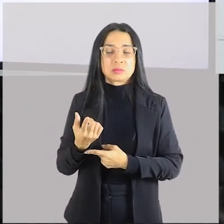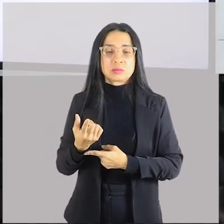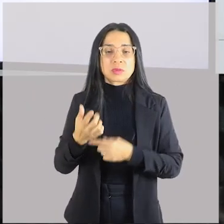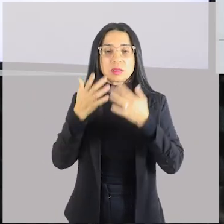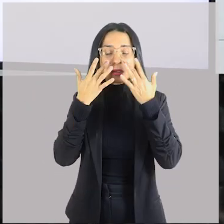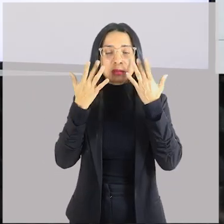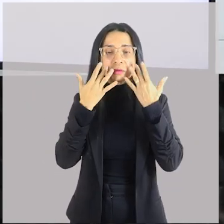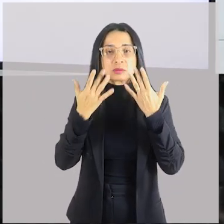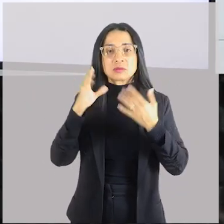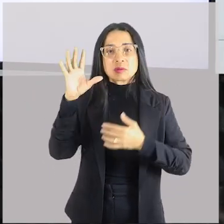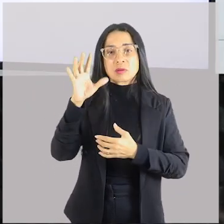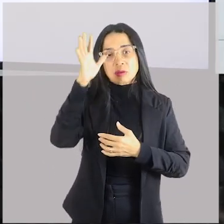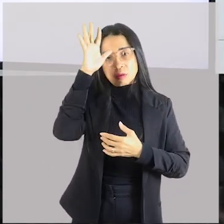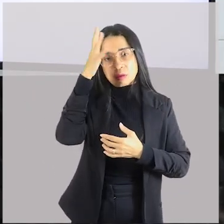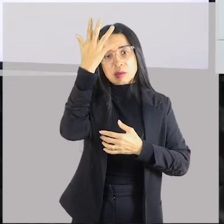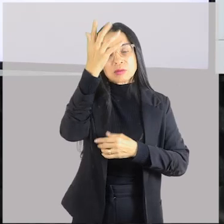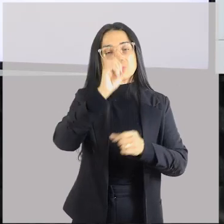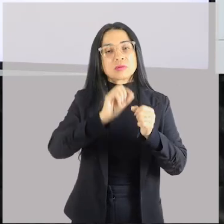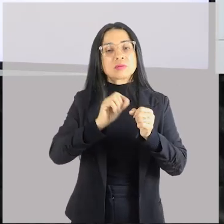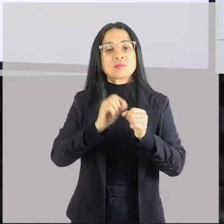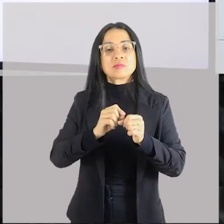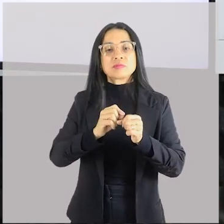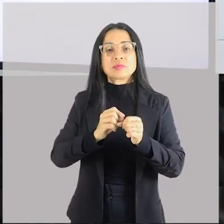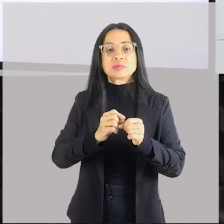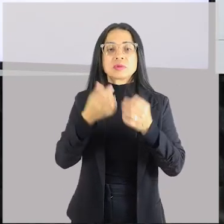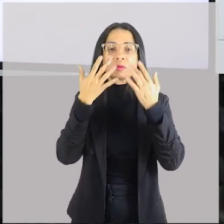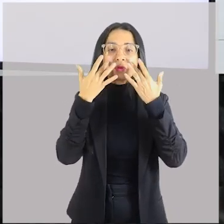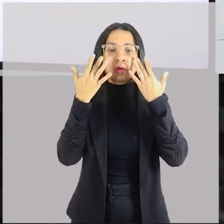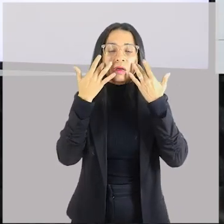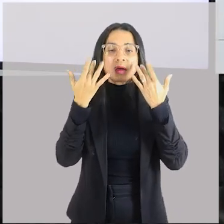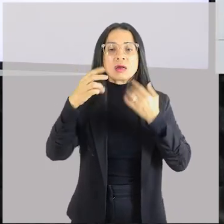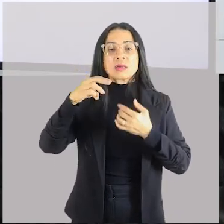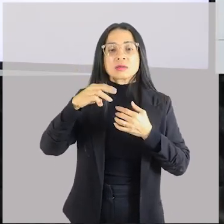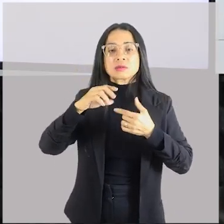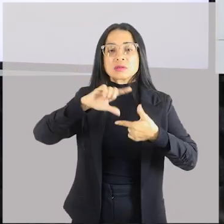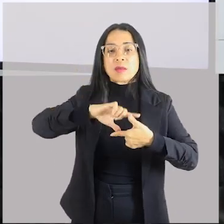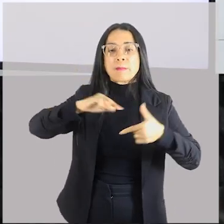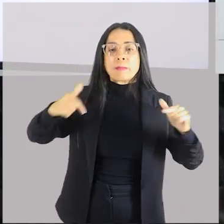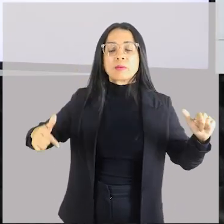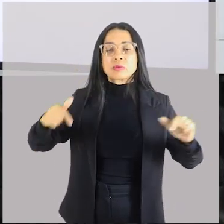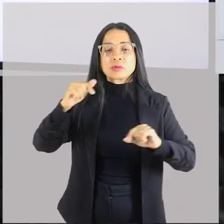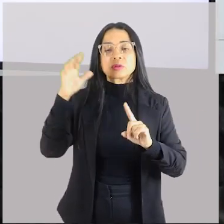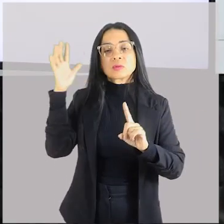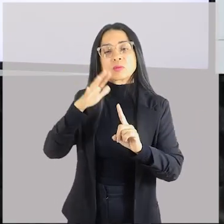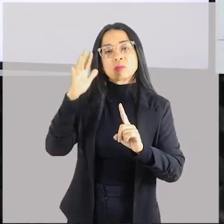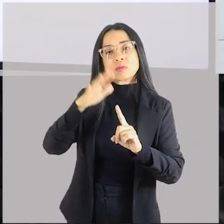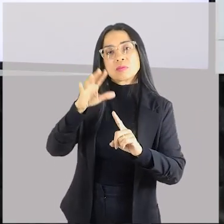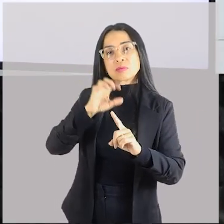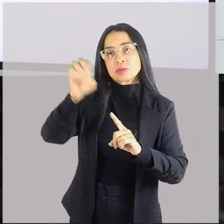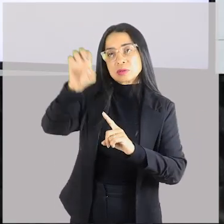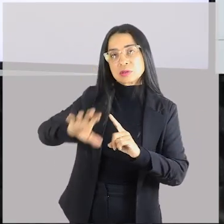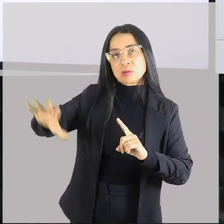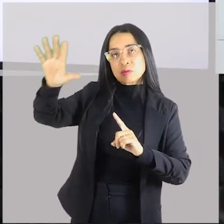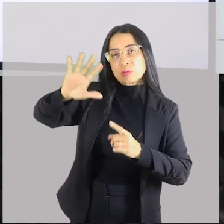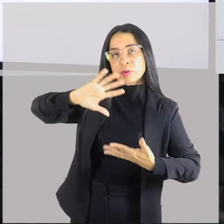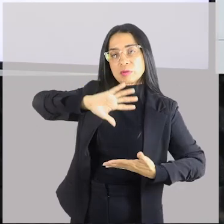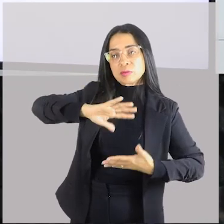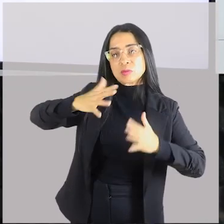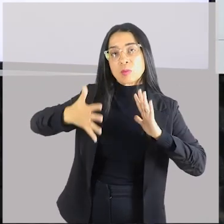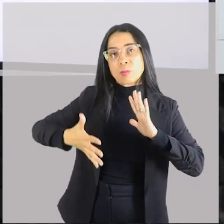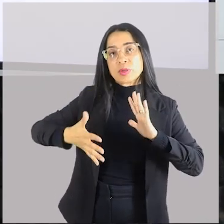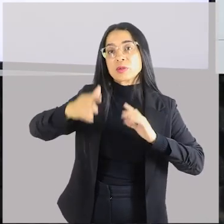artistas resolveram fazer suas obras modernistas com influências europeias do cubismo favismo